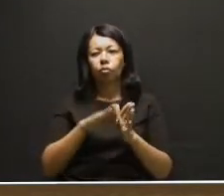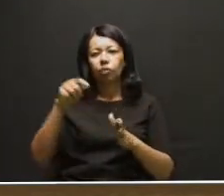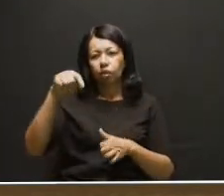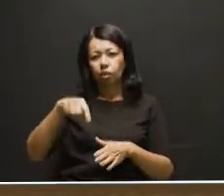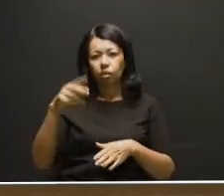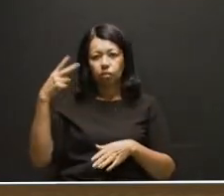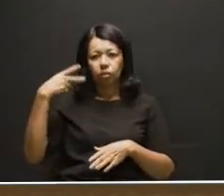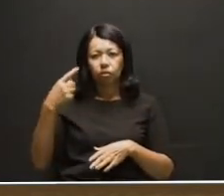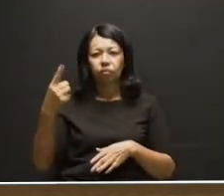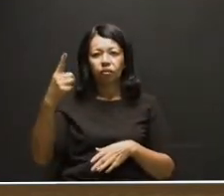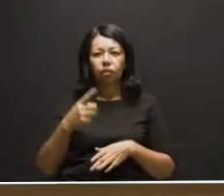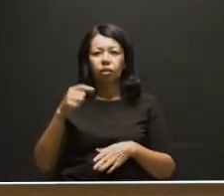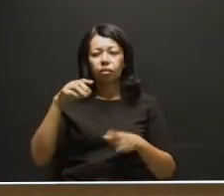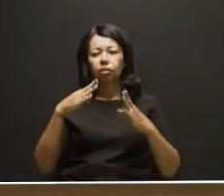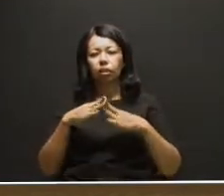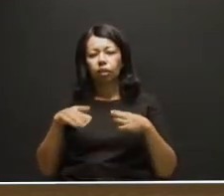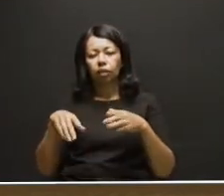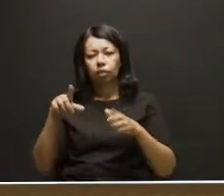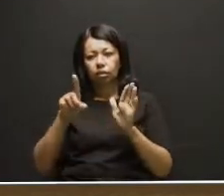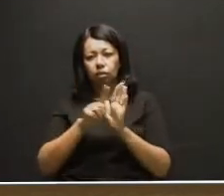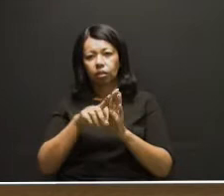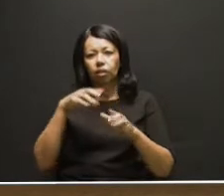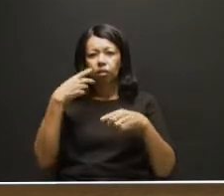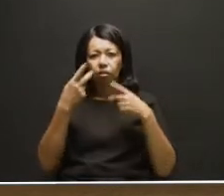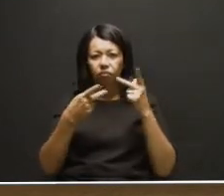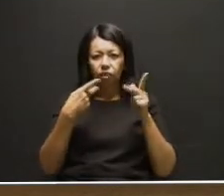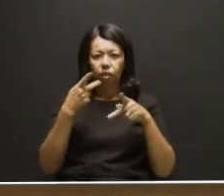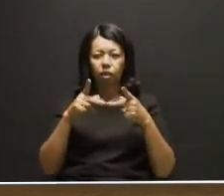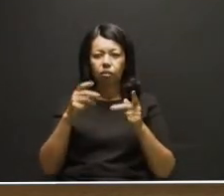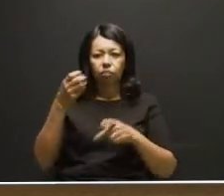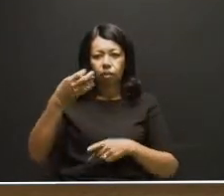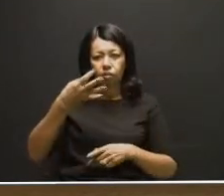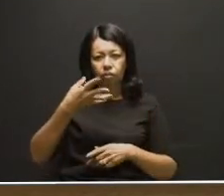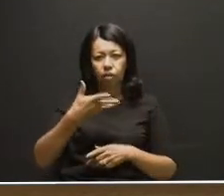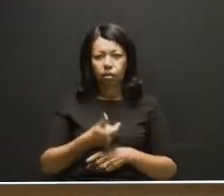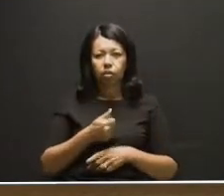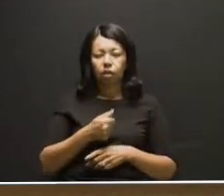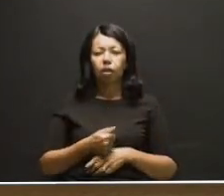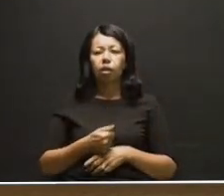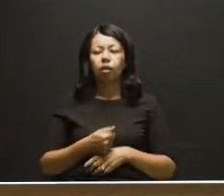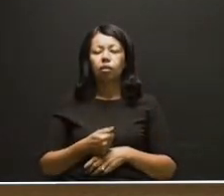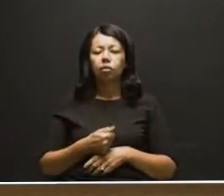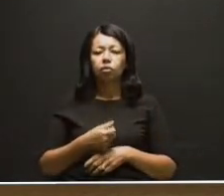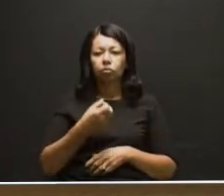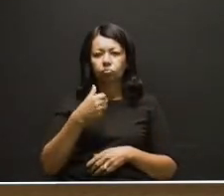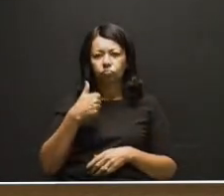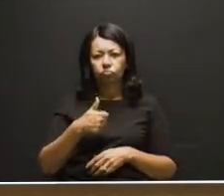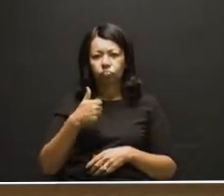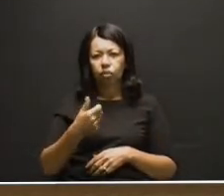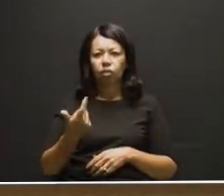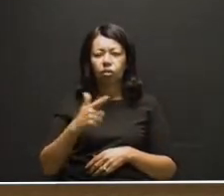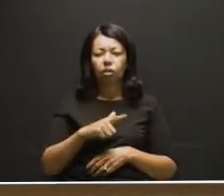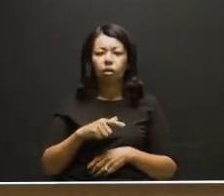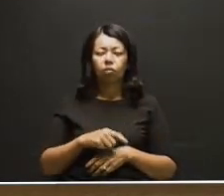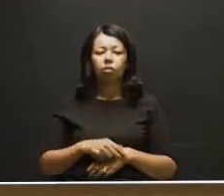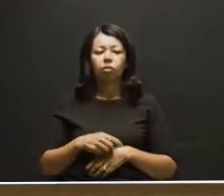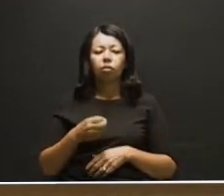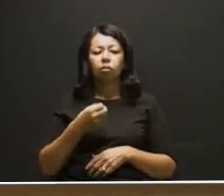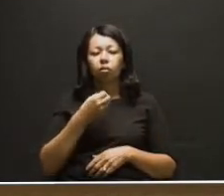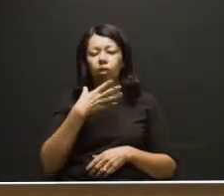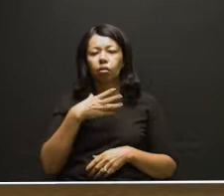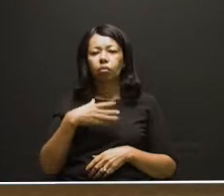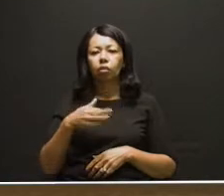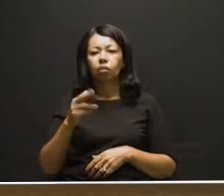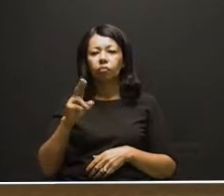todos os vereadores vieram nesta casa de leis discursar sobre a qualidade eficiência e notório notória expertise da